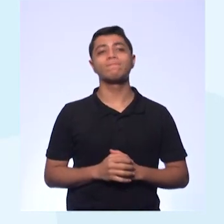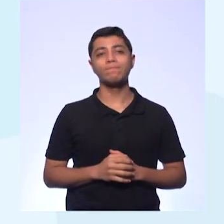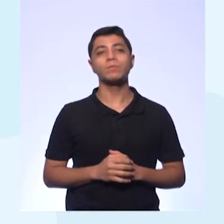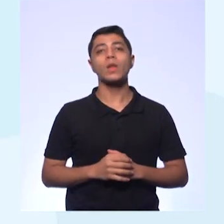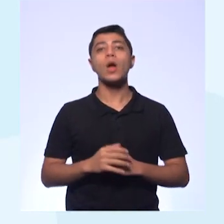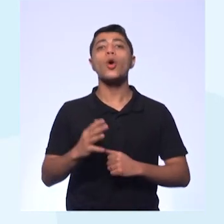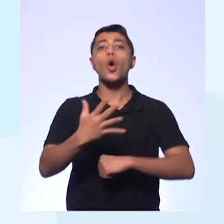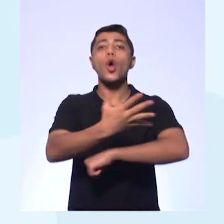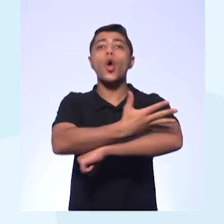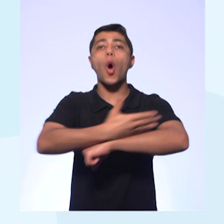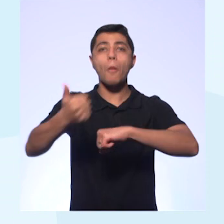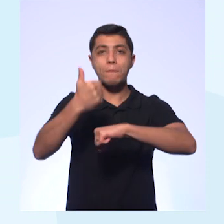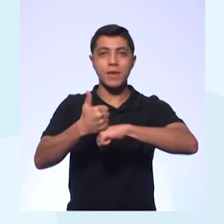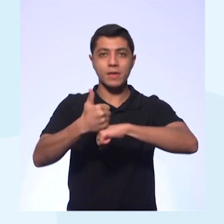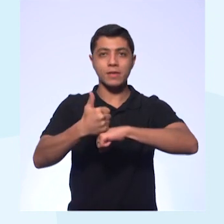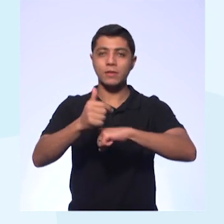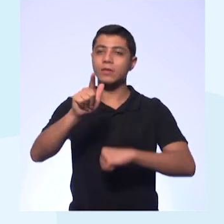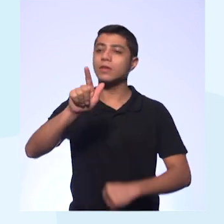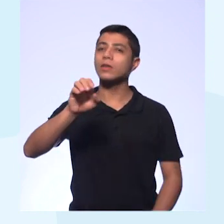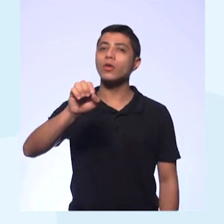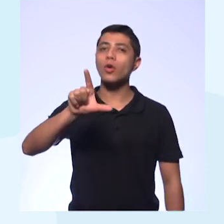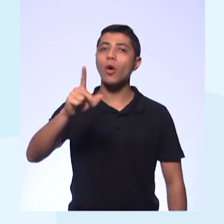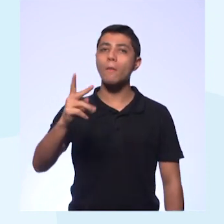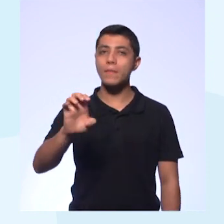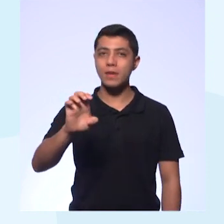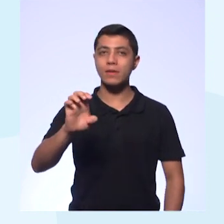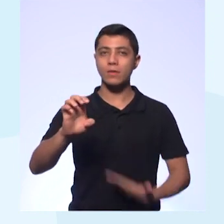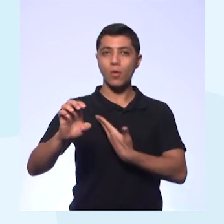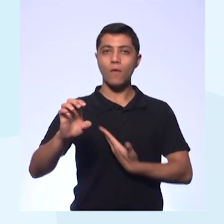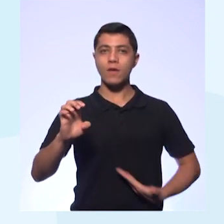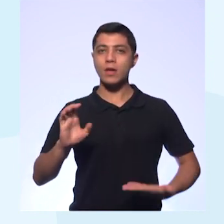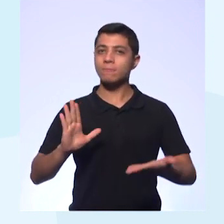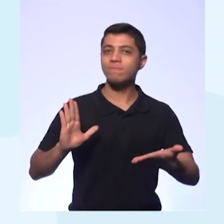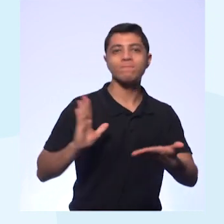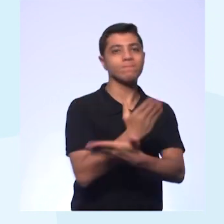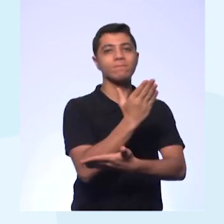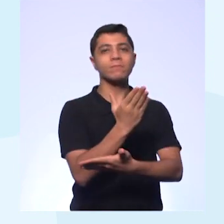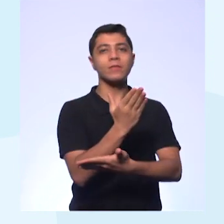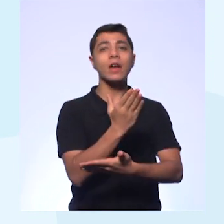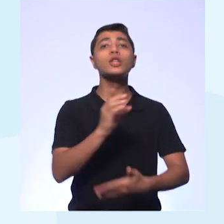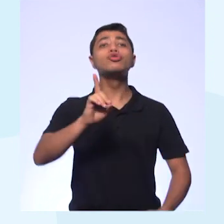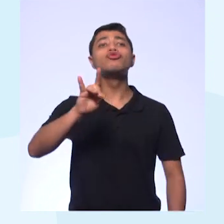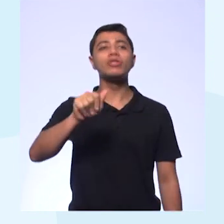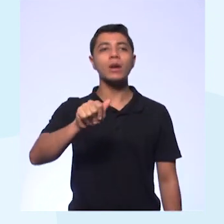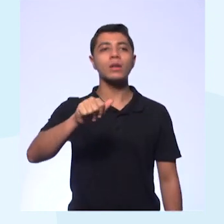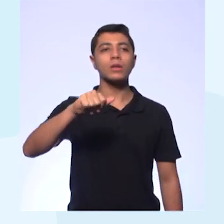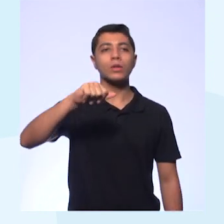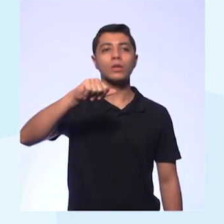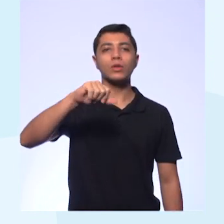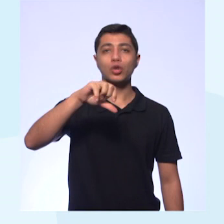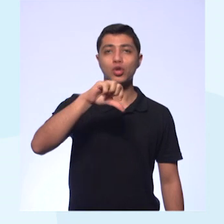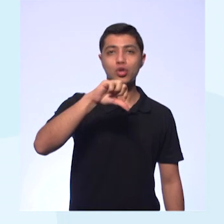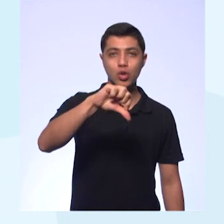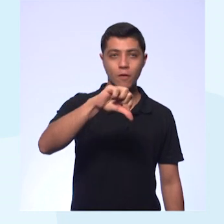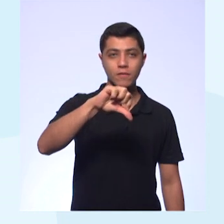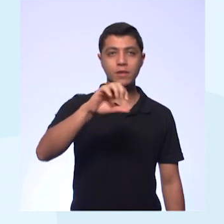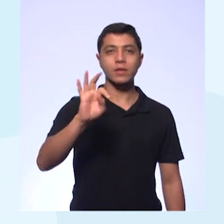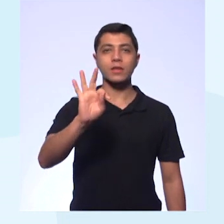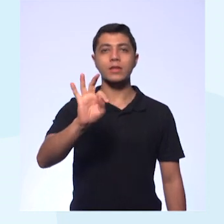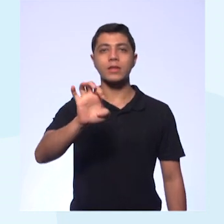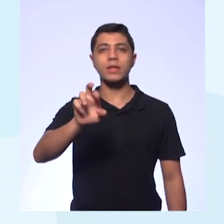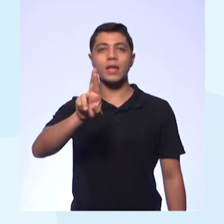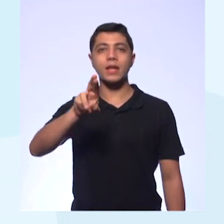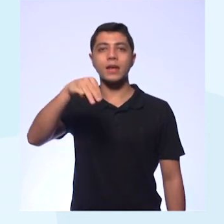9 Termidor é o calendário da Revolução, tá? Essa data 9 Termidor corresponde ao dia 27 de julho